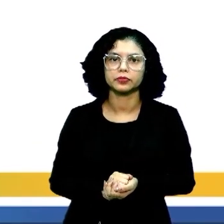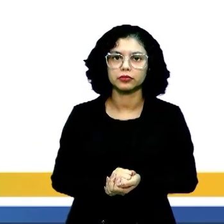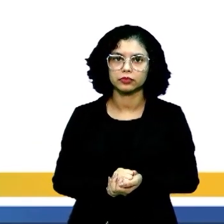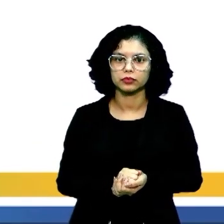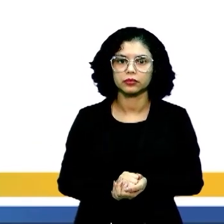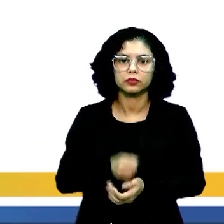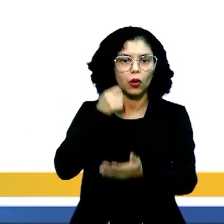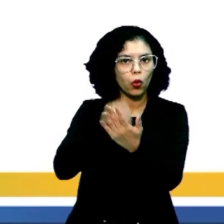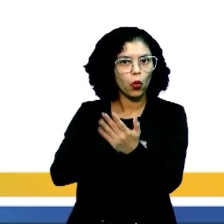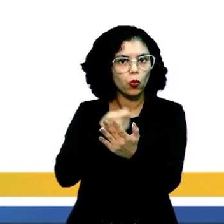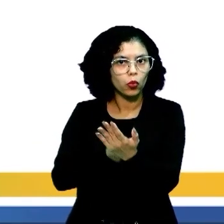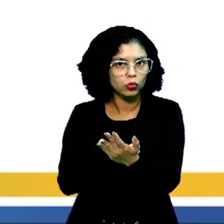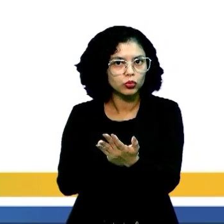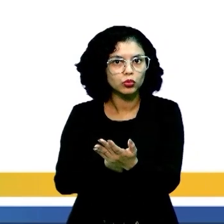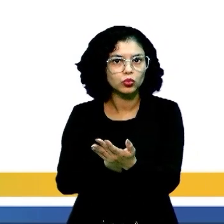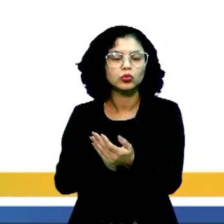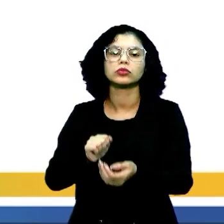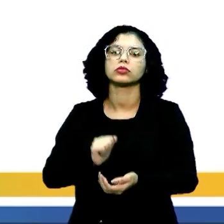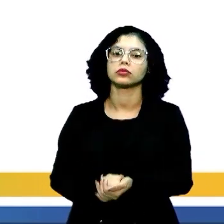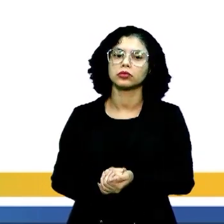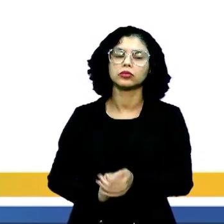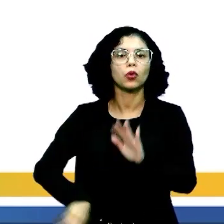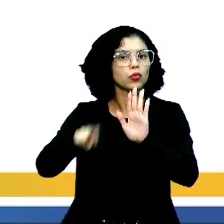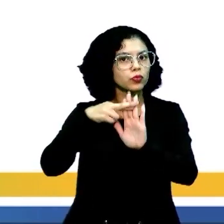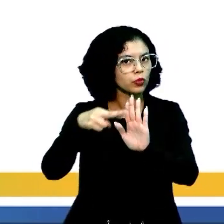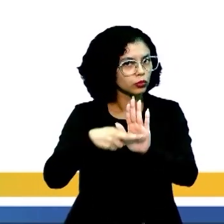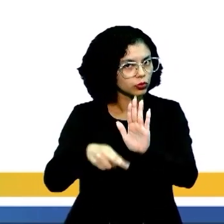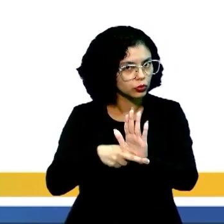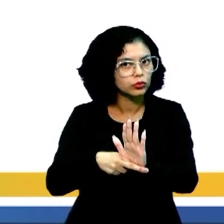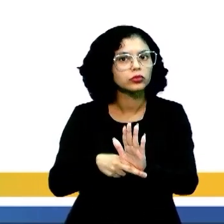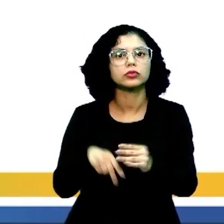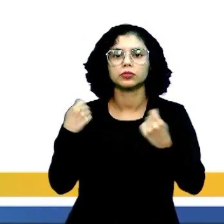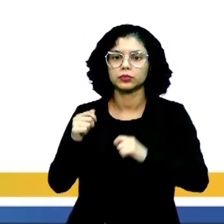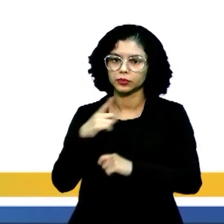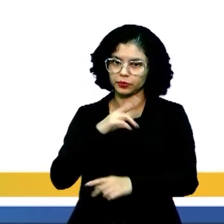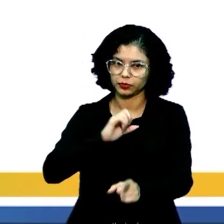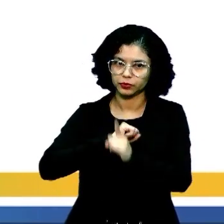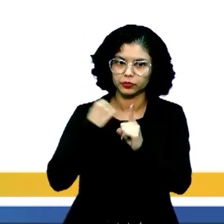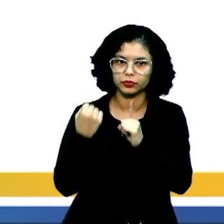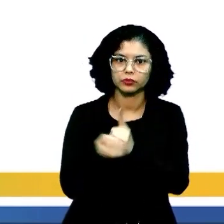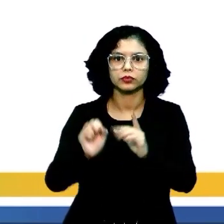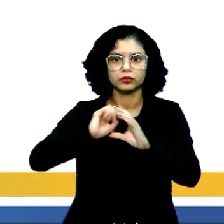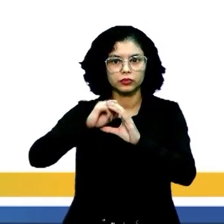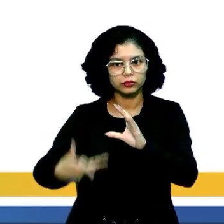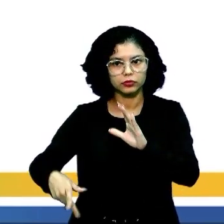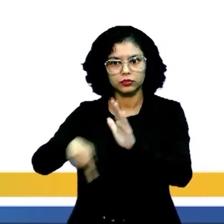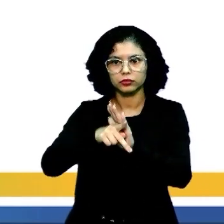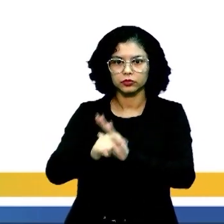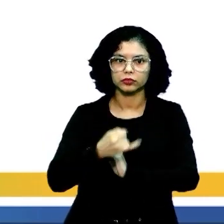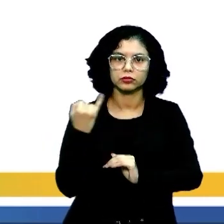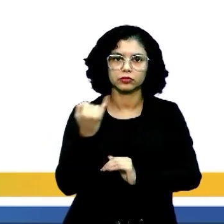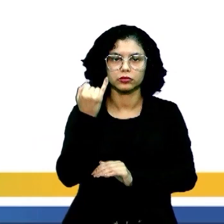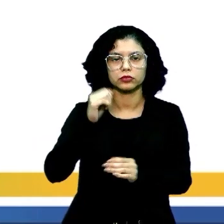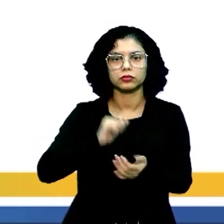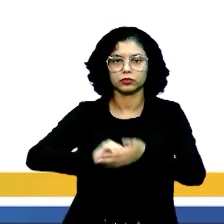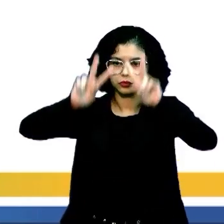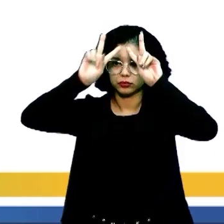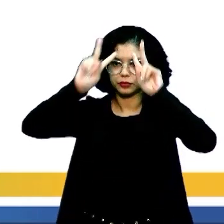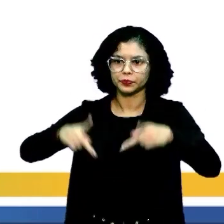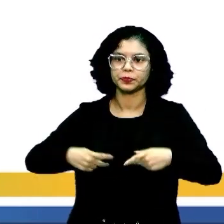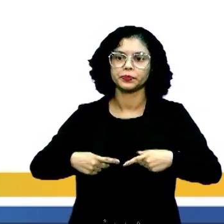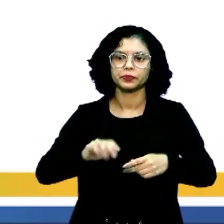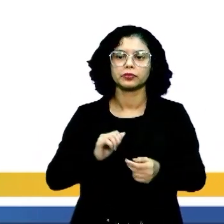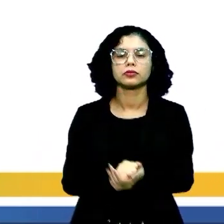ser cobrados do cumprimento desses padrões sociais e é uma característica exclusiva das sociedades